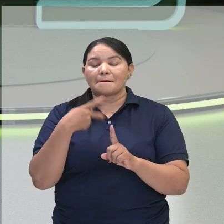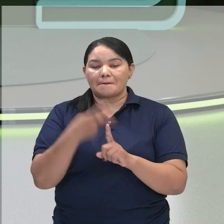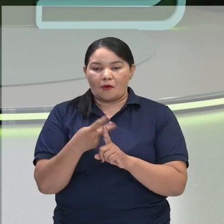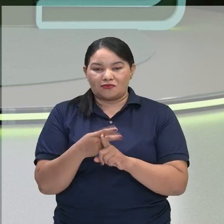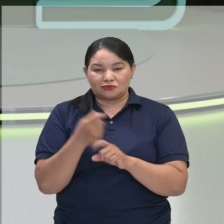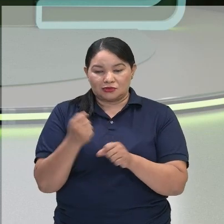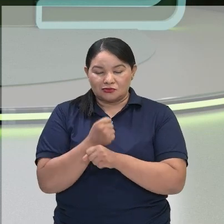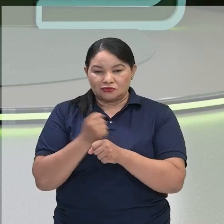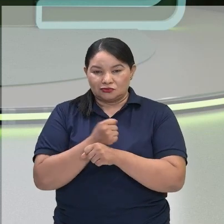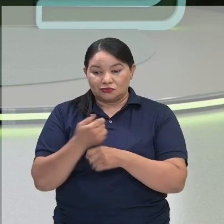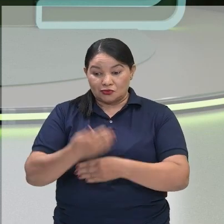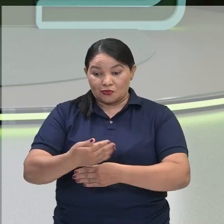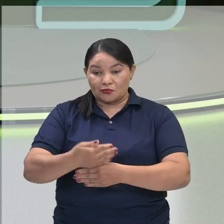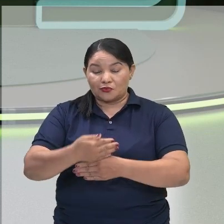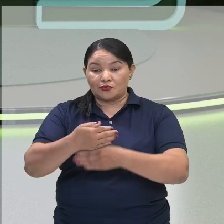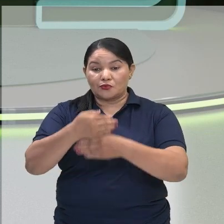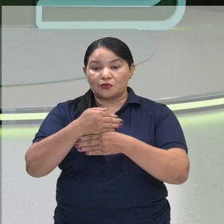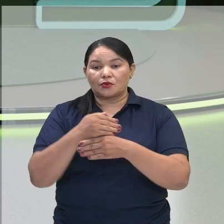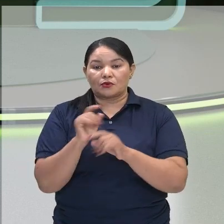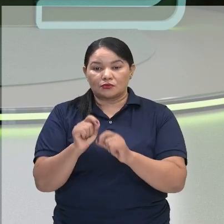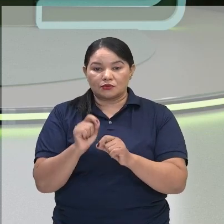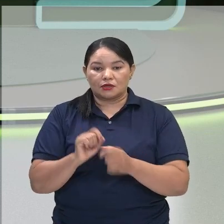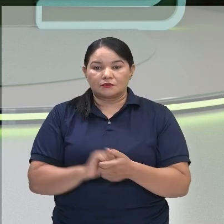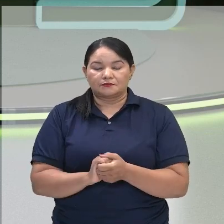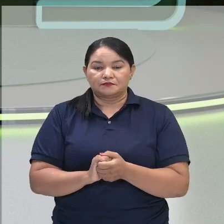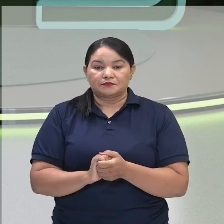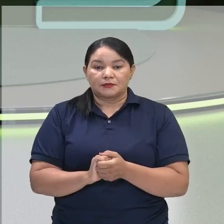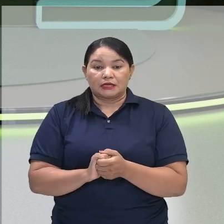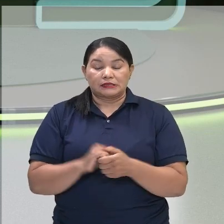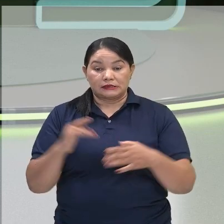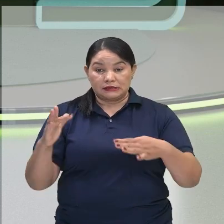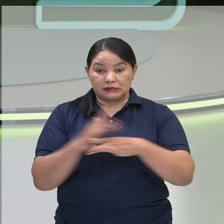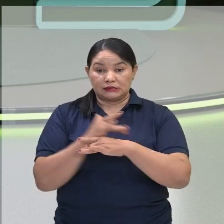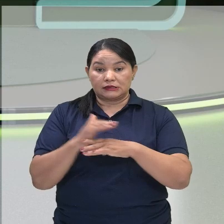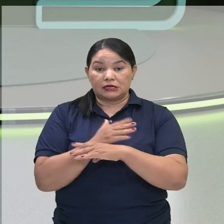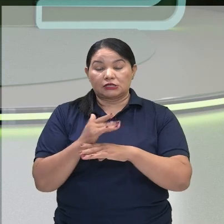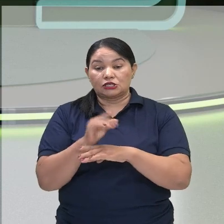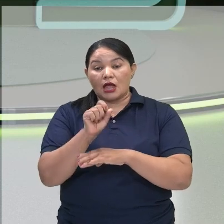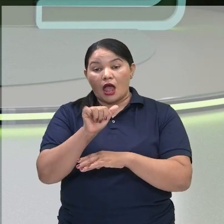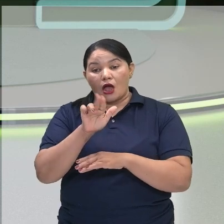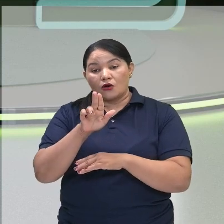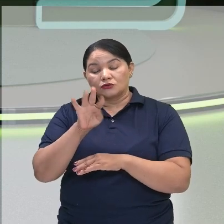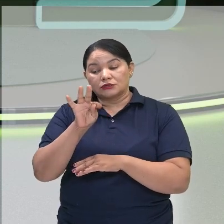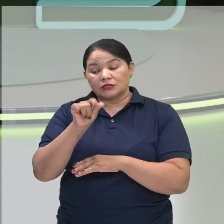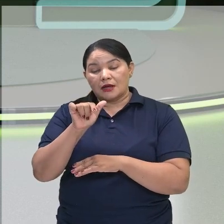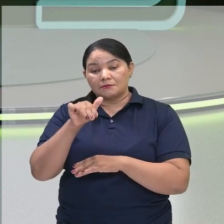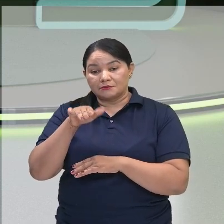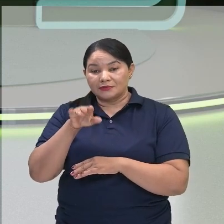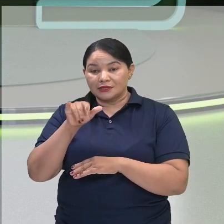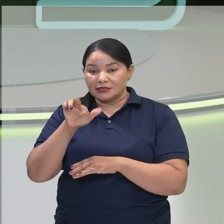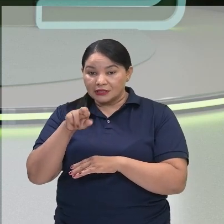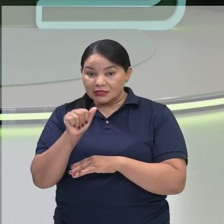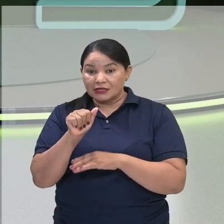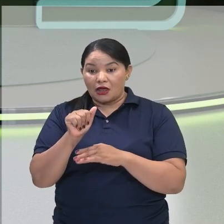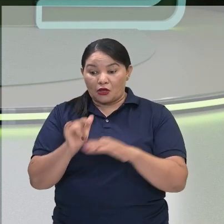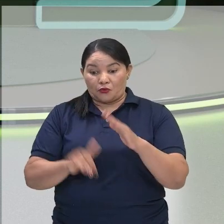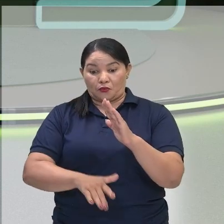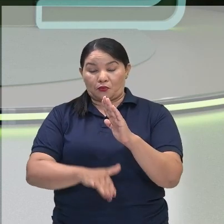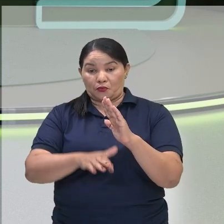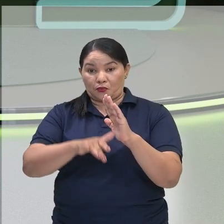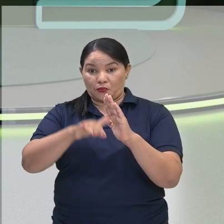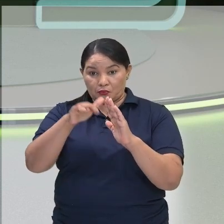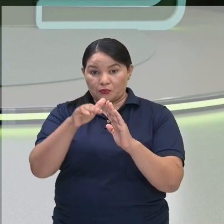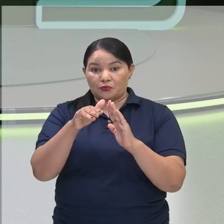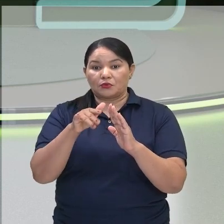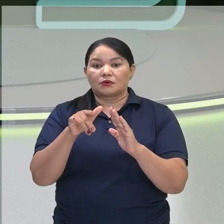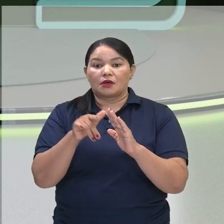a inundação de áreas nas cidades de Altamira e Vitória do Xingu, que são, né, comunidades que estavam ali localizadas